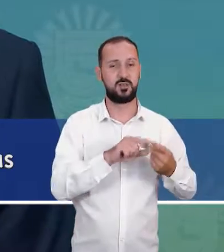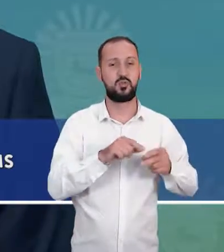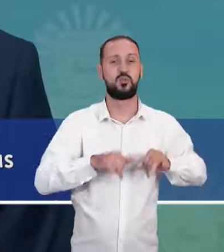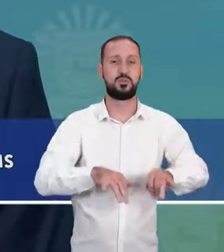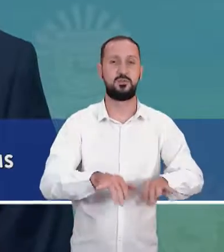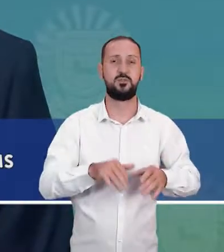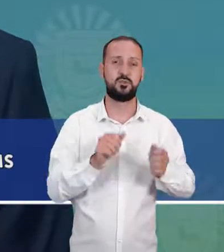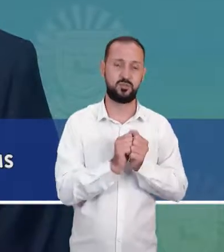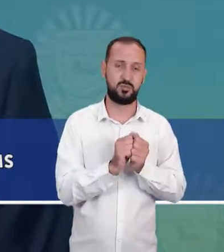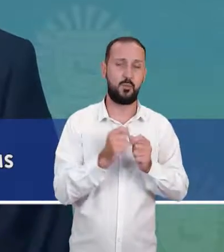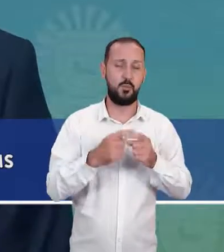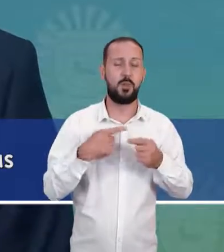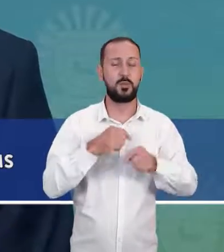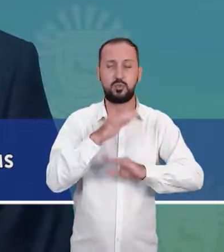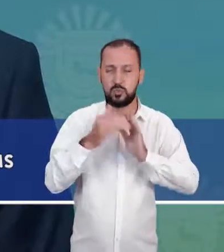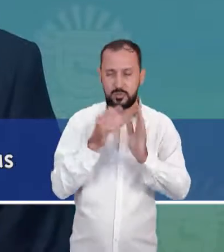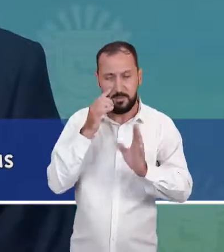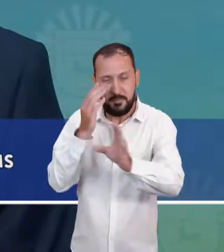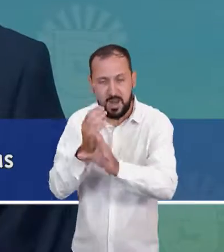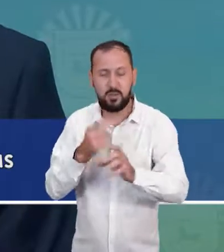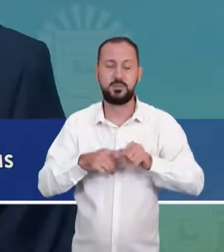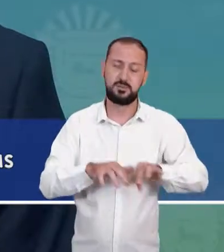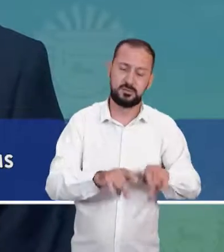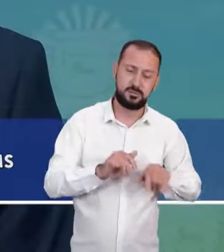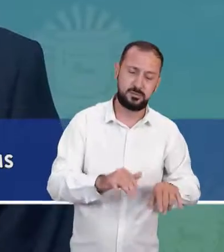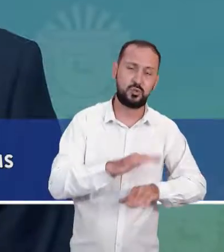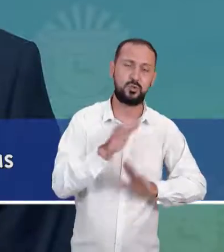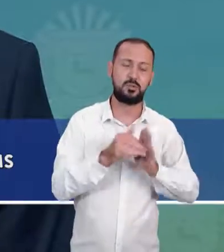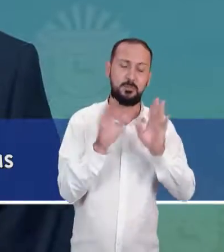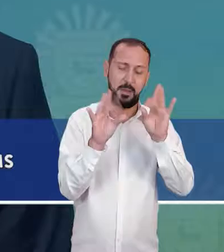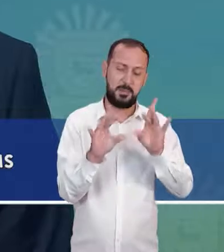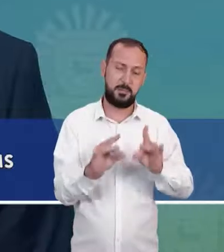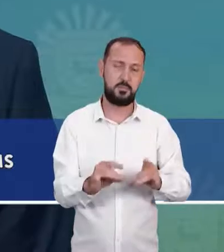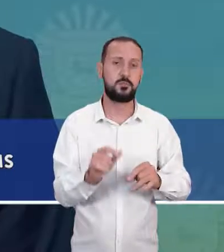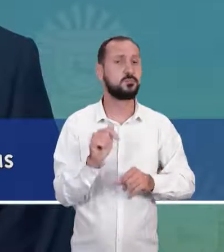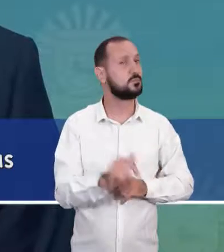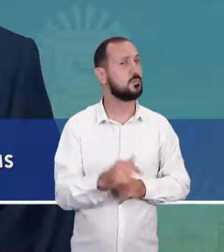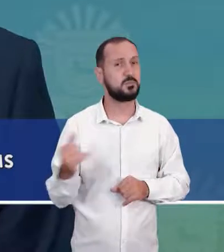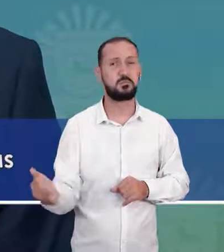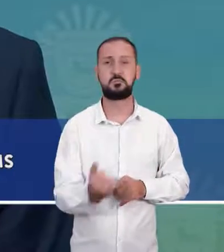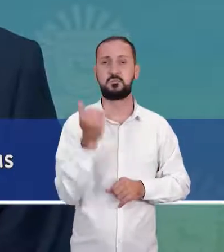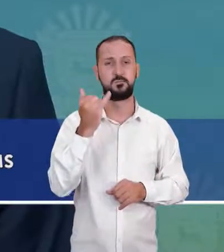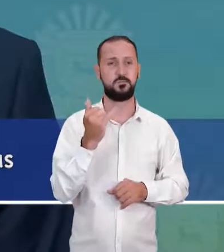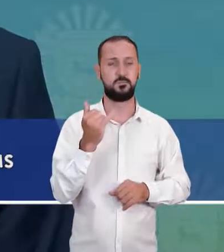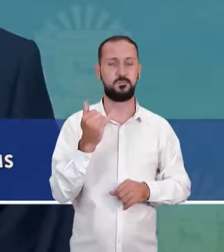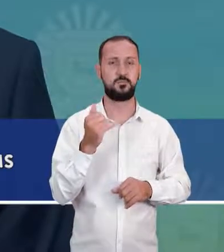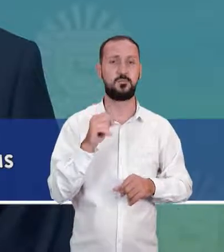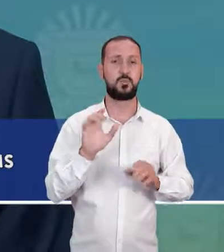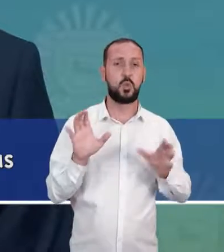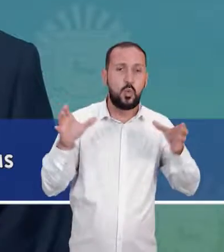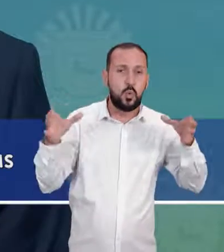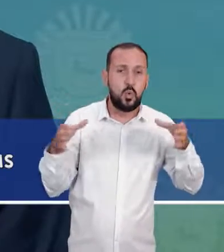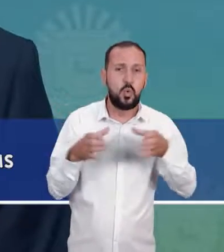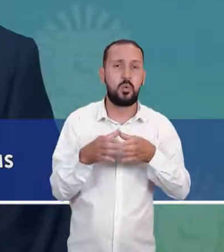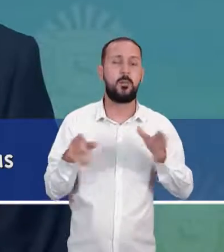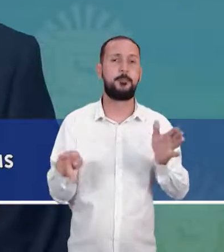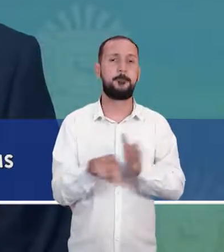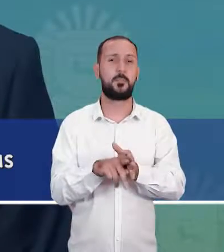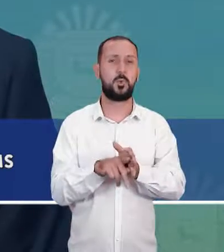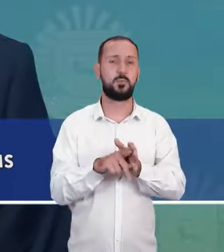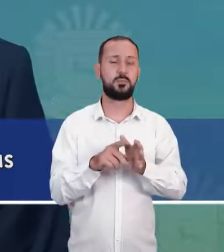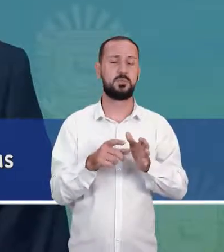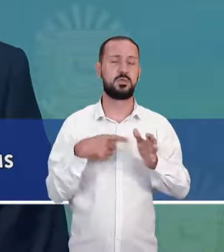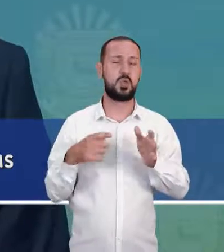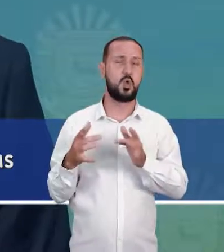policial é o delegado e o escrivão de polícia, né, porque tem que formalizar todo o procedimento. Então ele é uma peça fundamental. E também